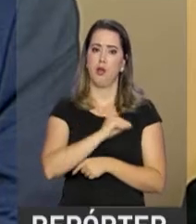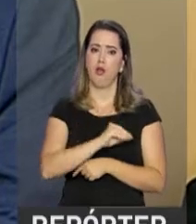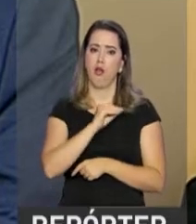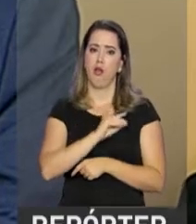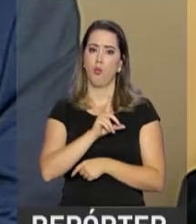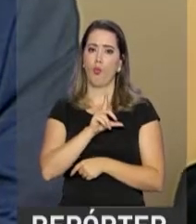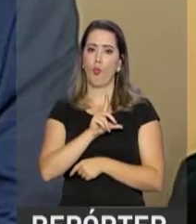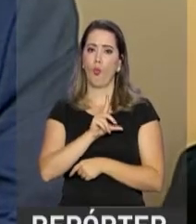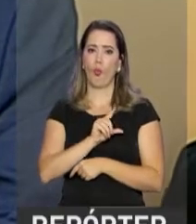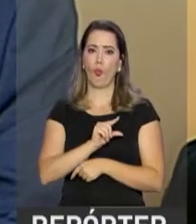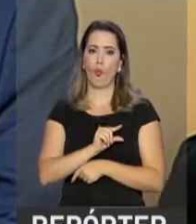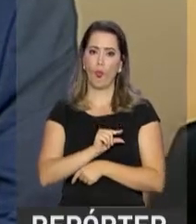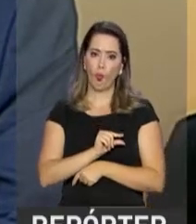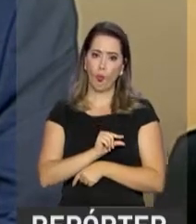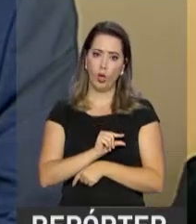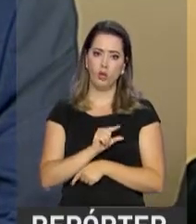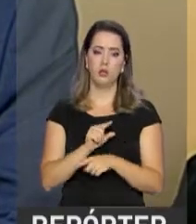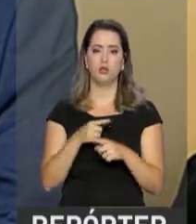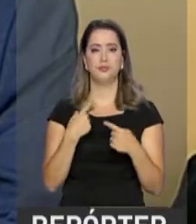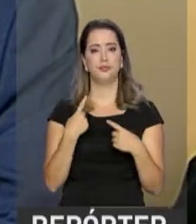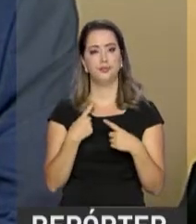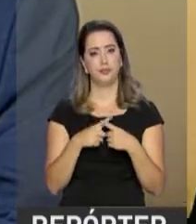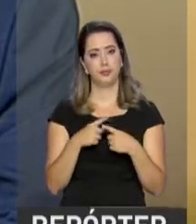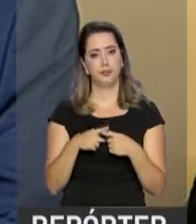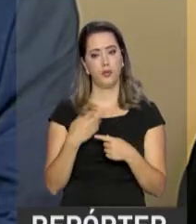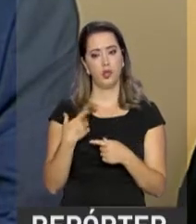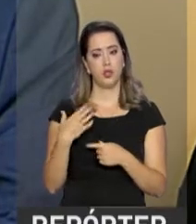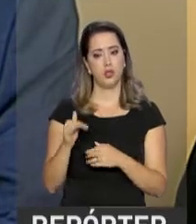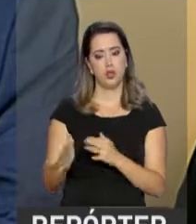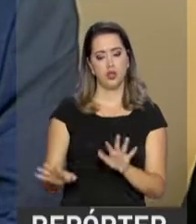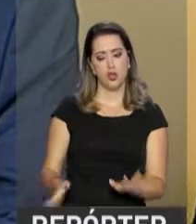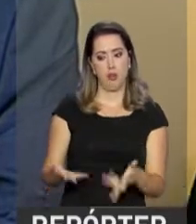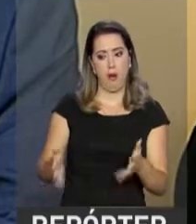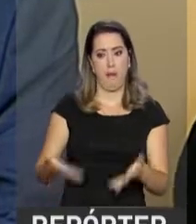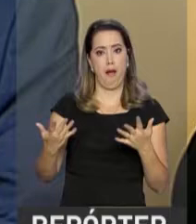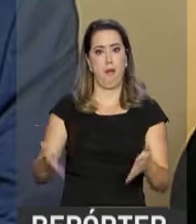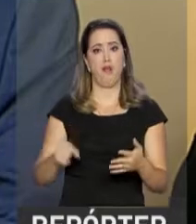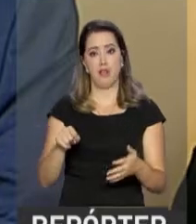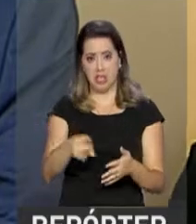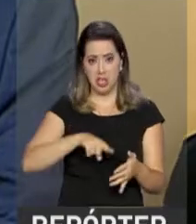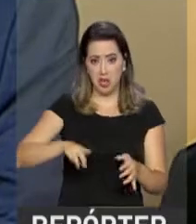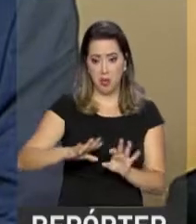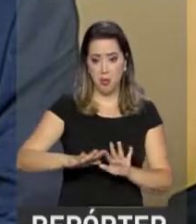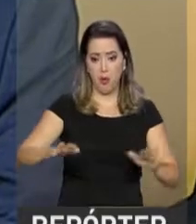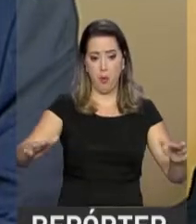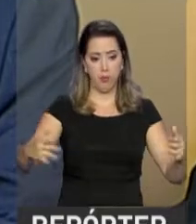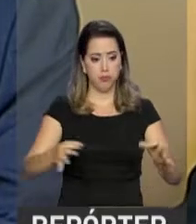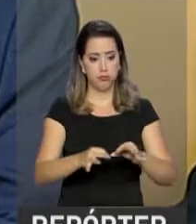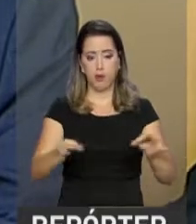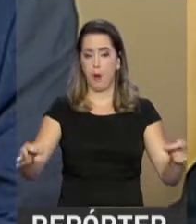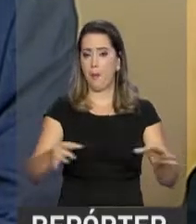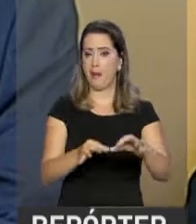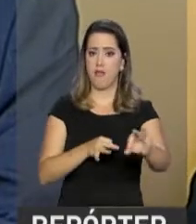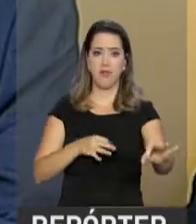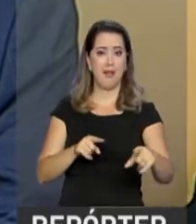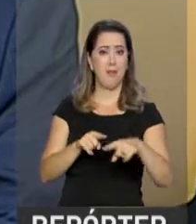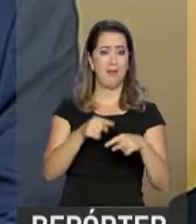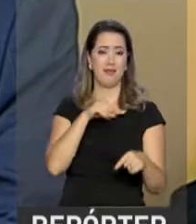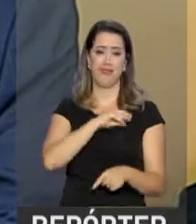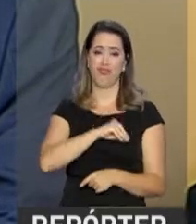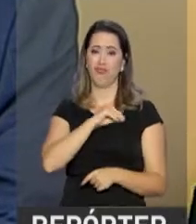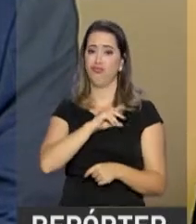produtor está sendo o roída a gente aumenta a produção aumenta a produtividade mas não tem conseguido aumentar a renda do produtor